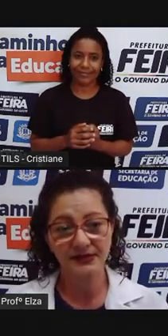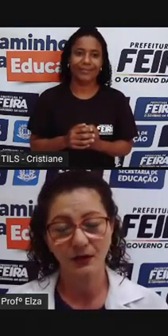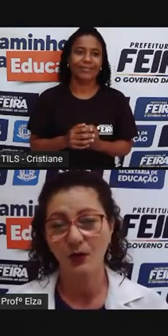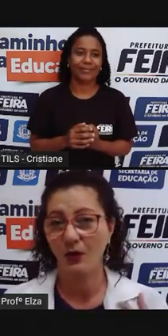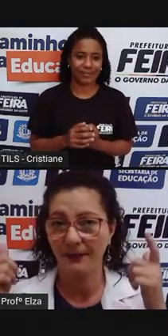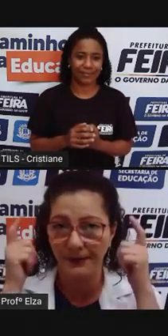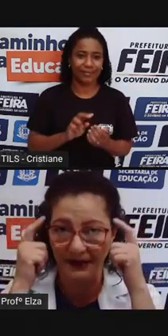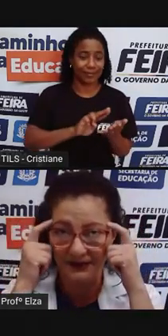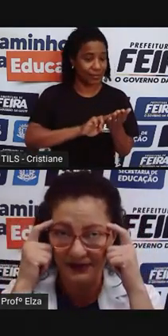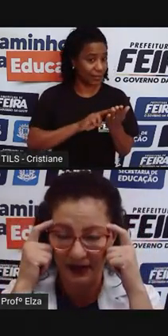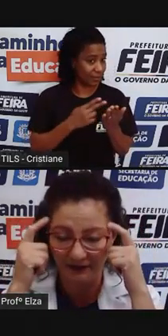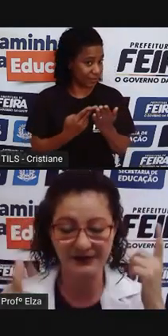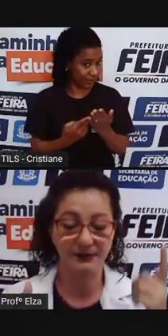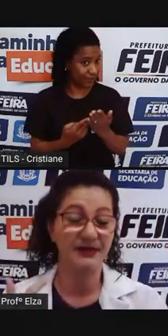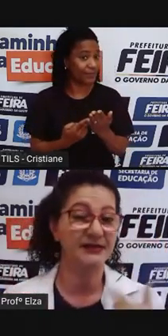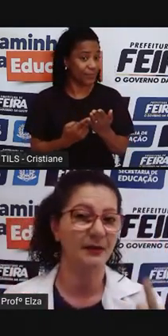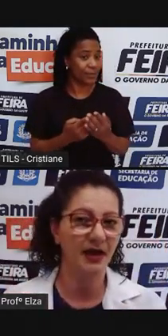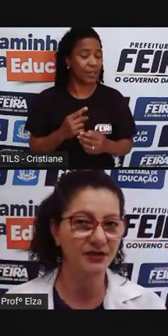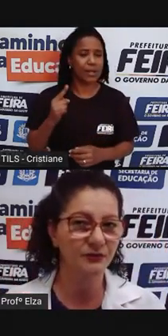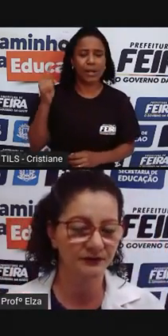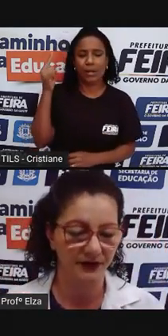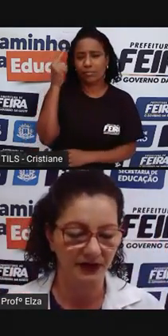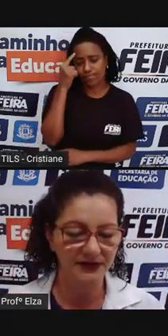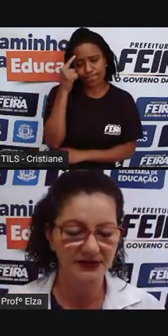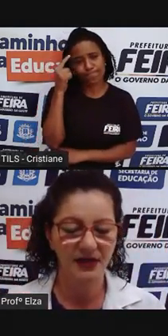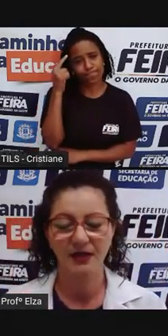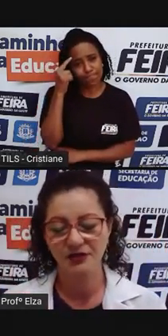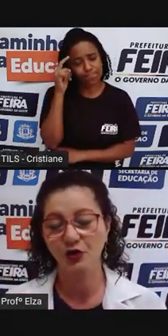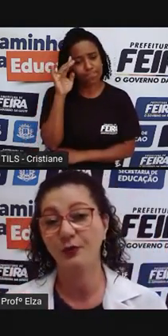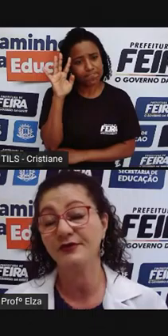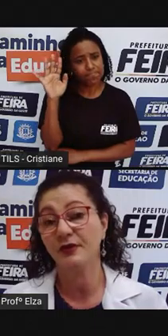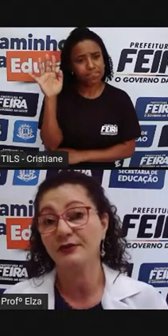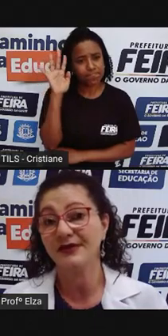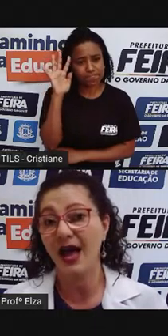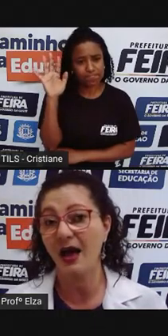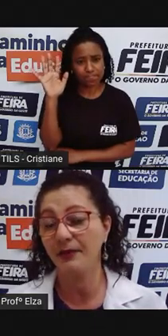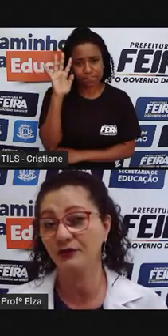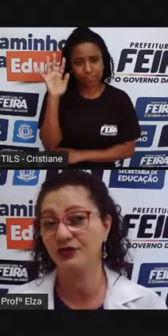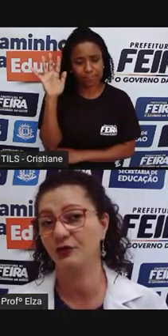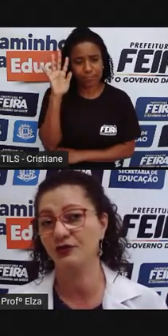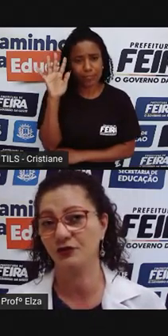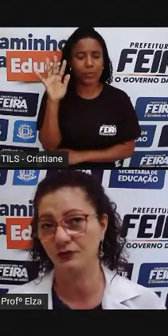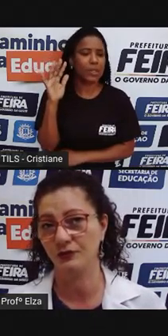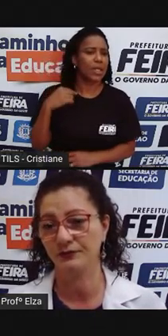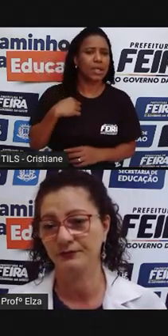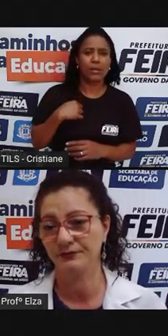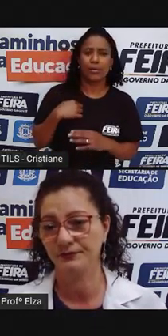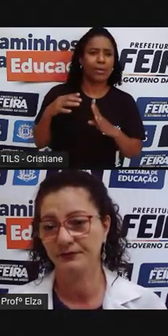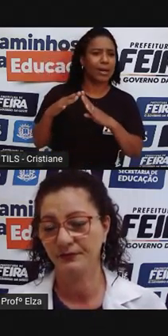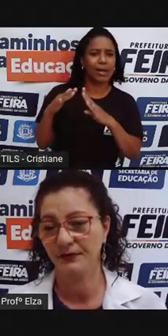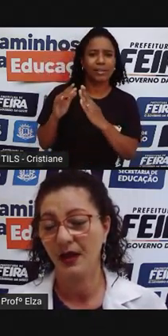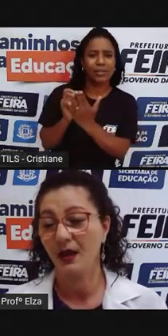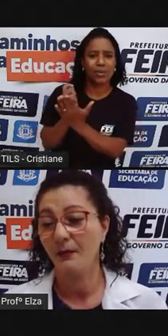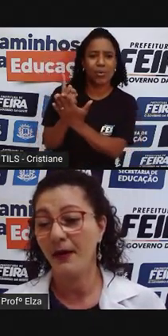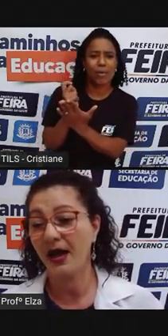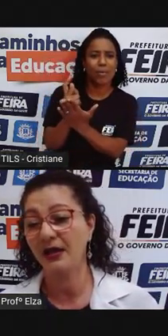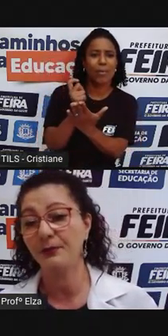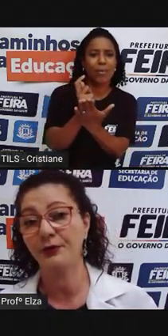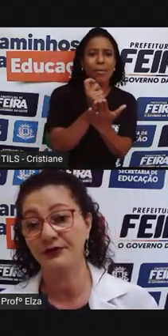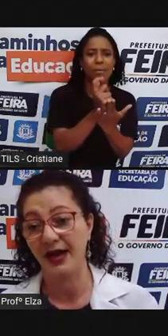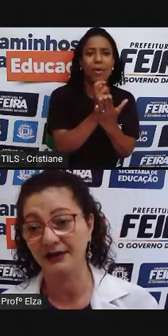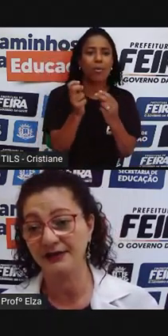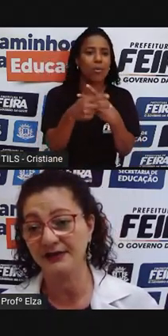Pense ou repense, né? Você pensar mais de uma vez sobre os seus hábitos de consumo.